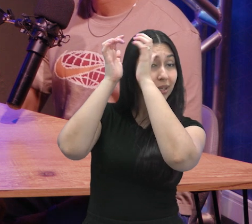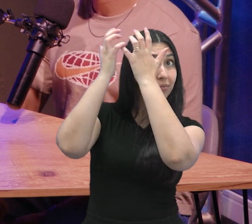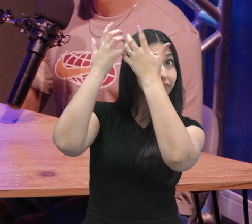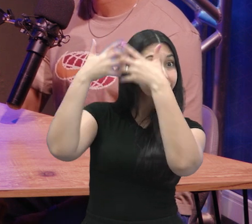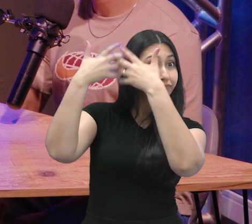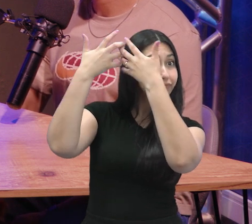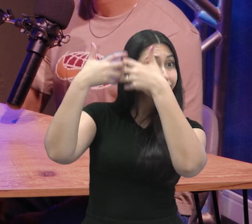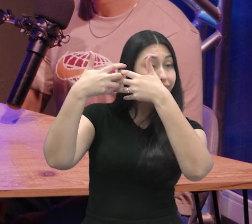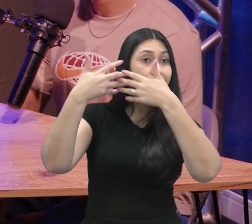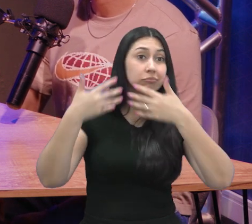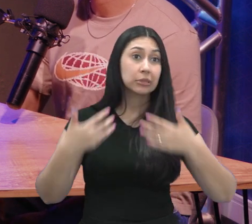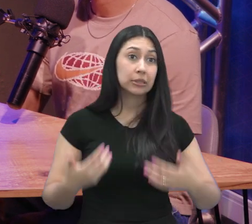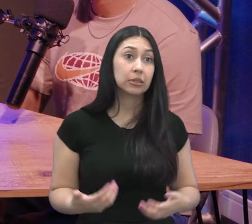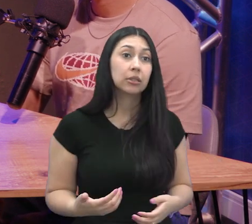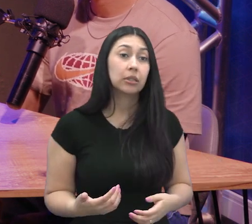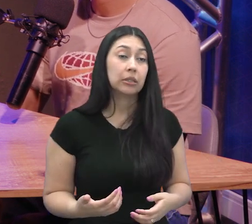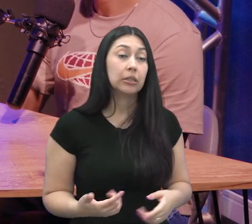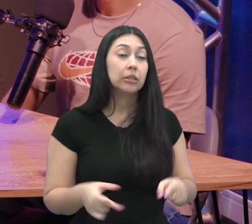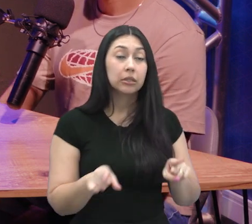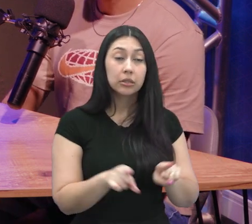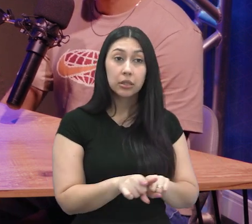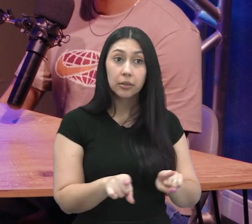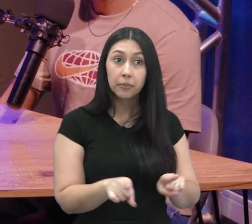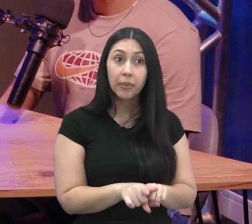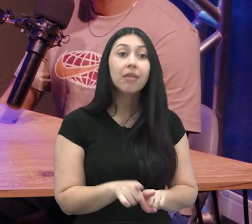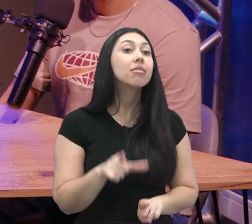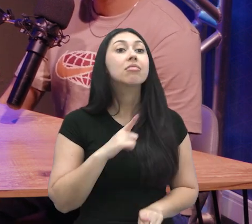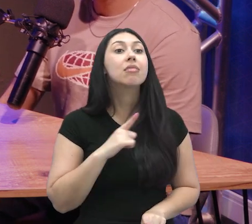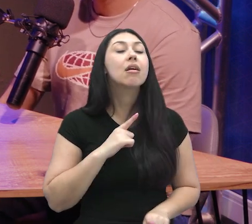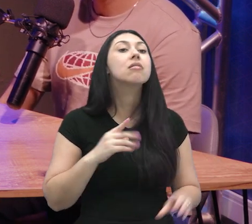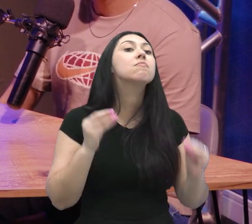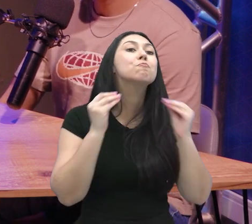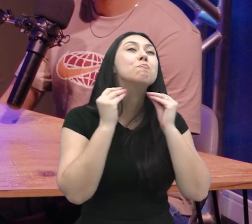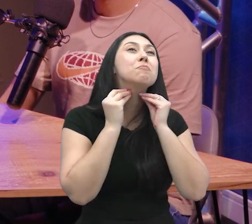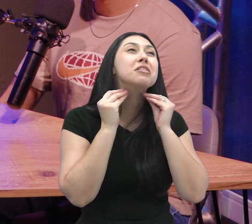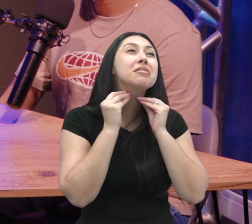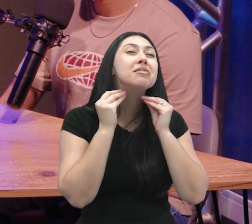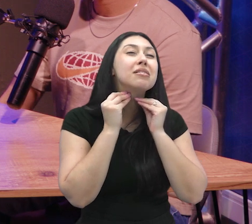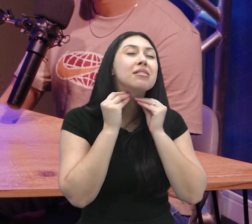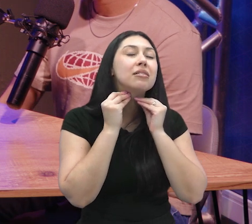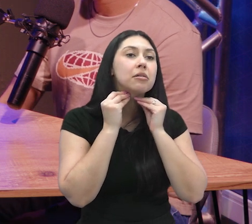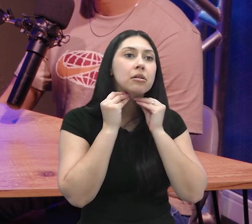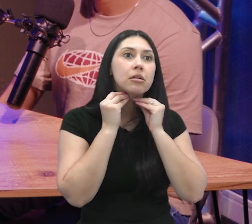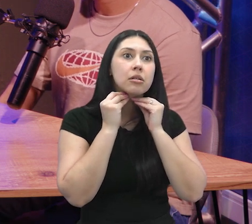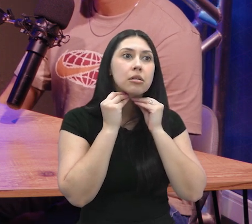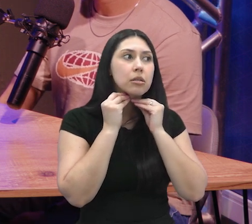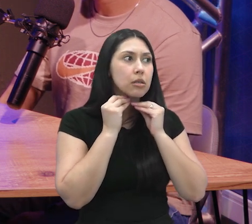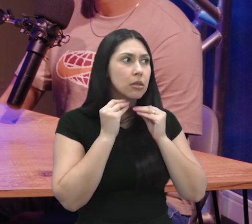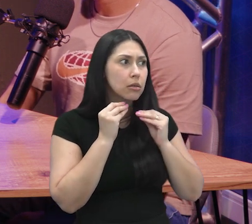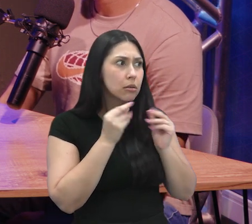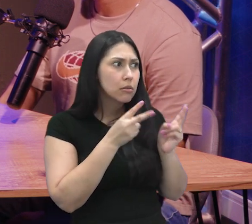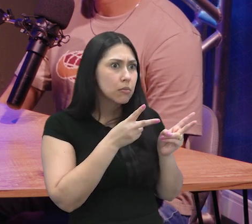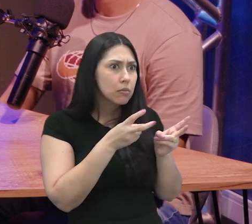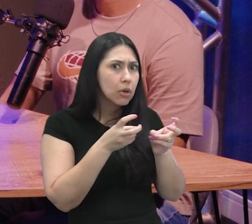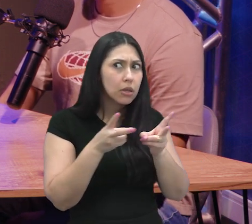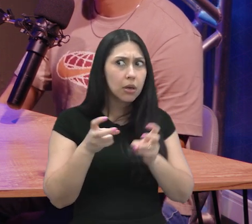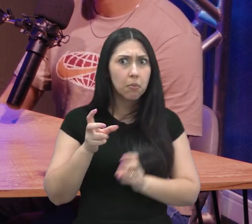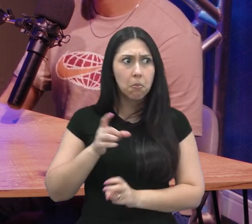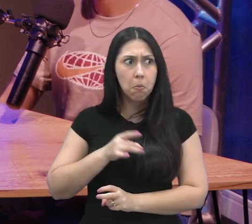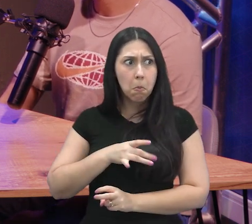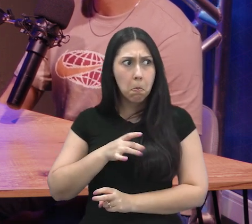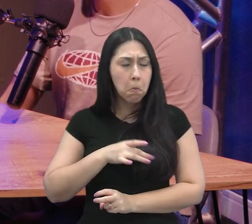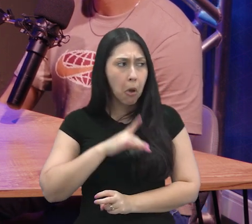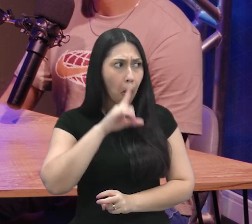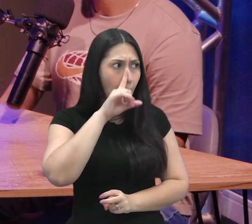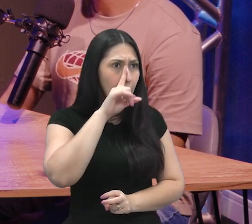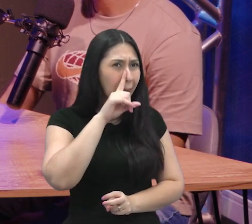regula emoções e respostas de sobrevivência. E também tem a amígdala, né, responsável por processar o medo e identificar